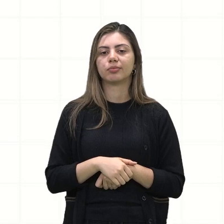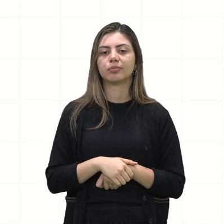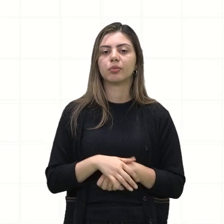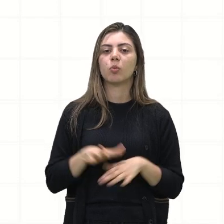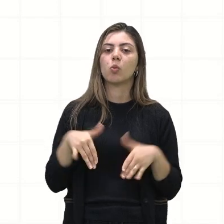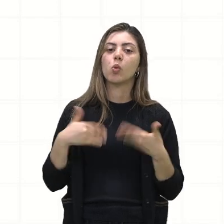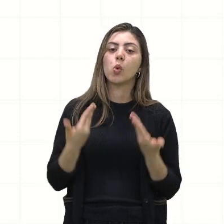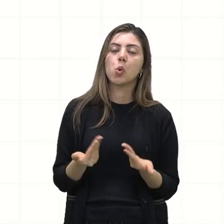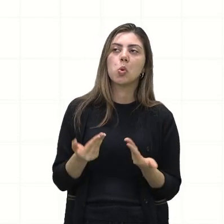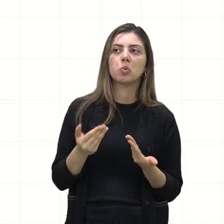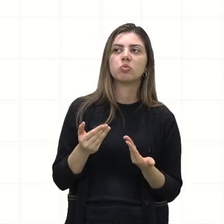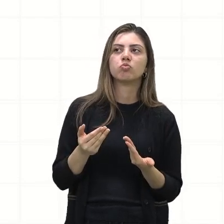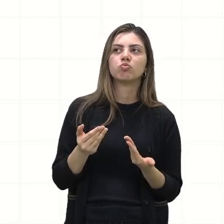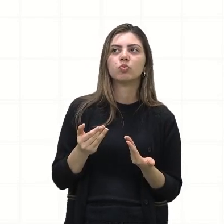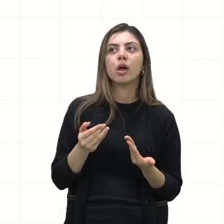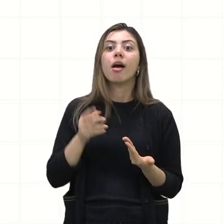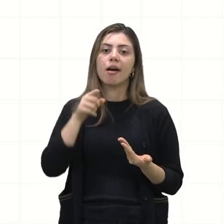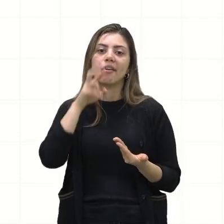Ou refri.